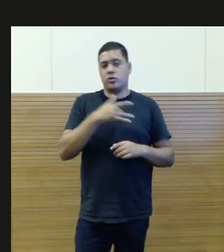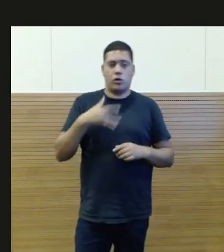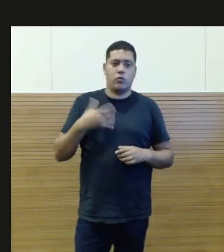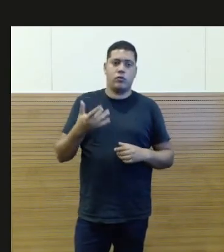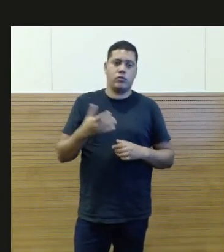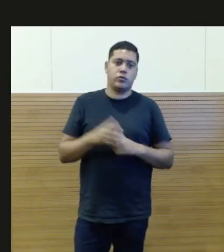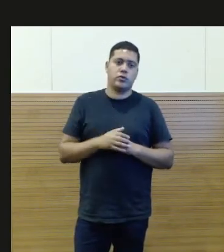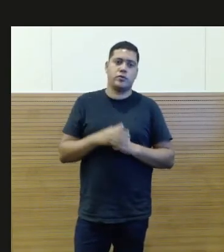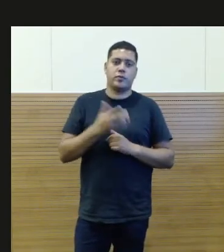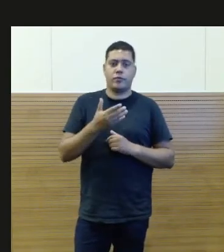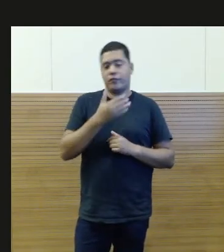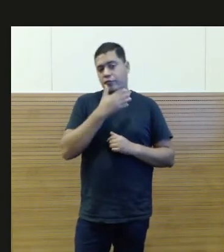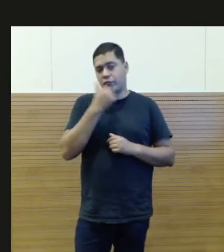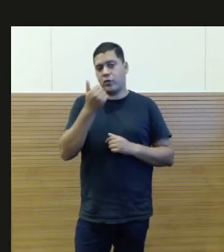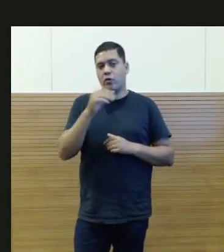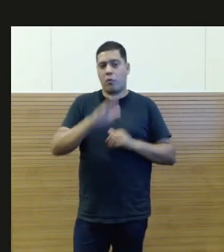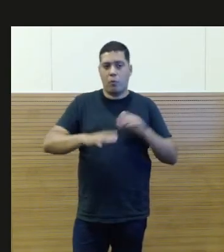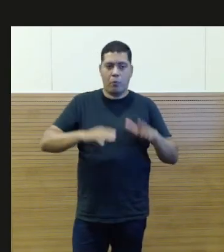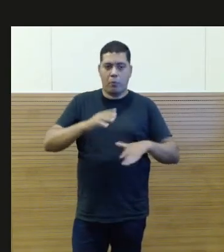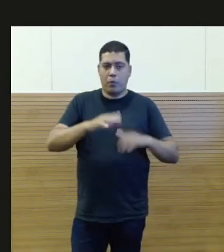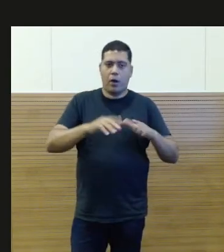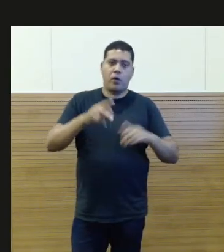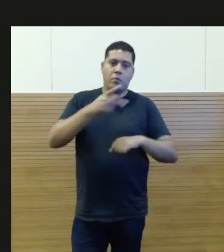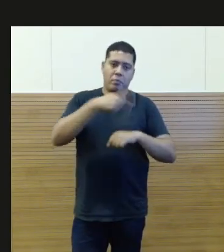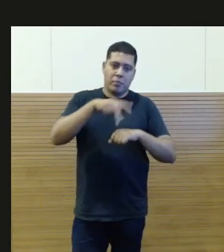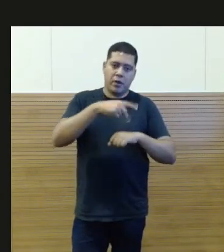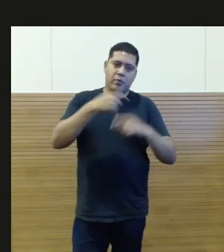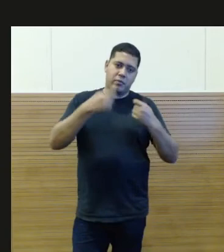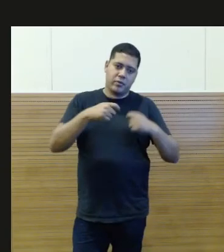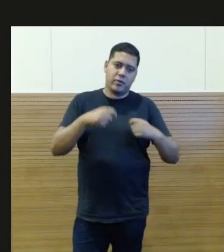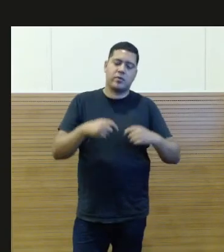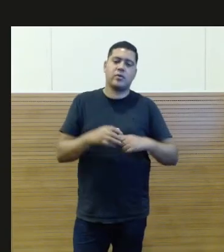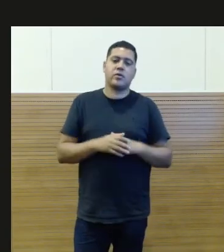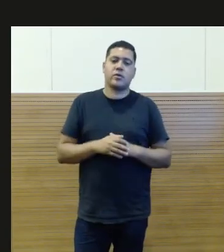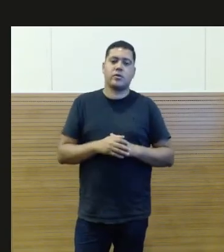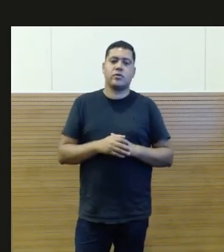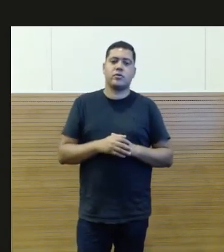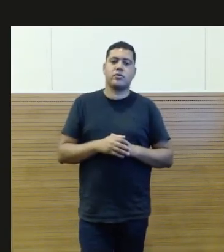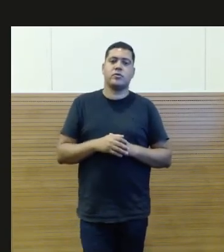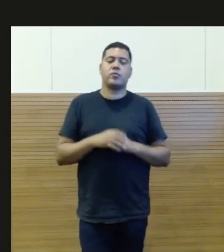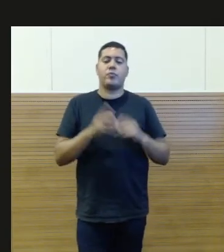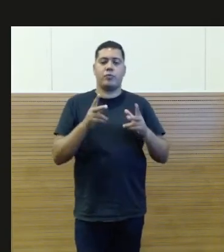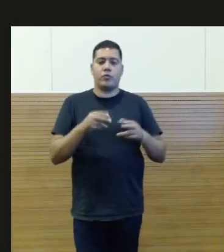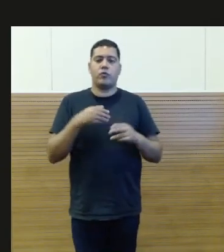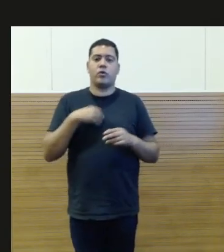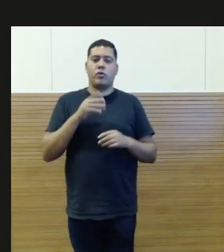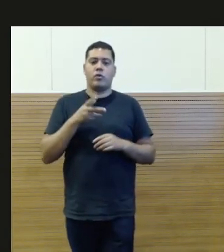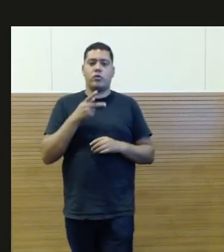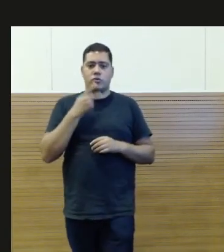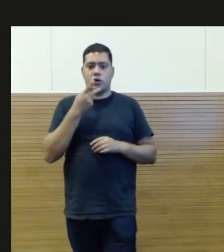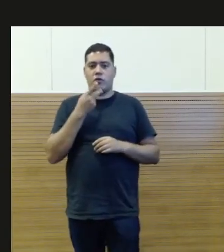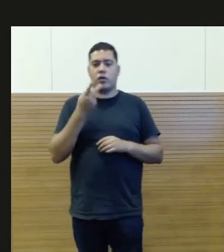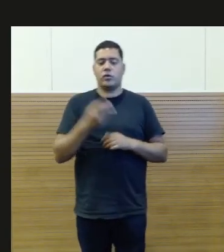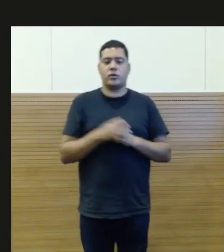mais um passo essencial que os países têm que dar, e que essas novas regulações, como eu comentei, que